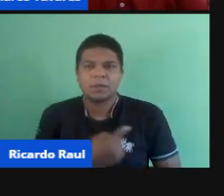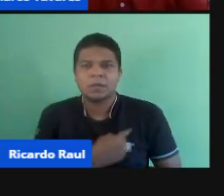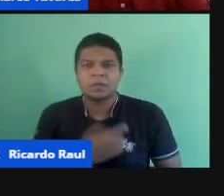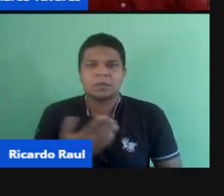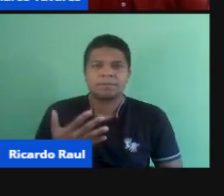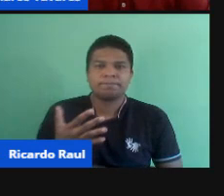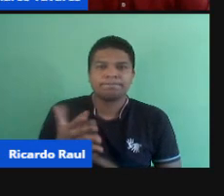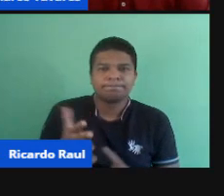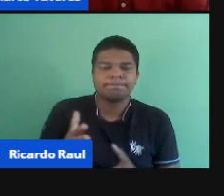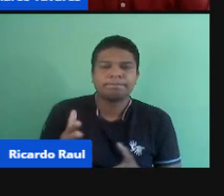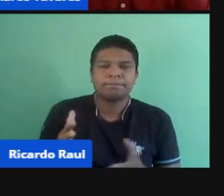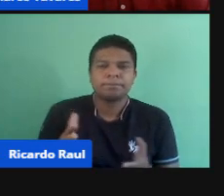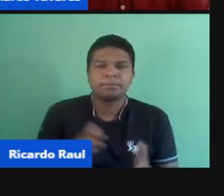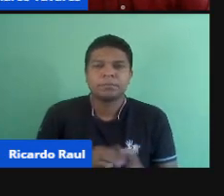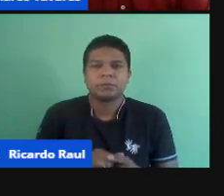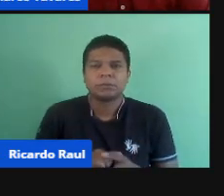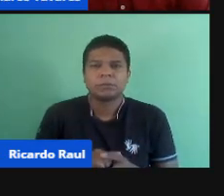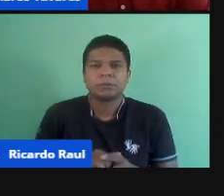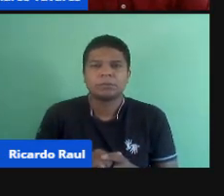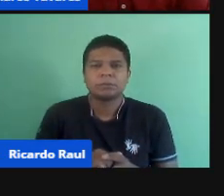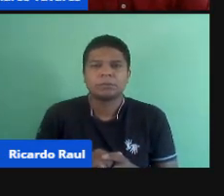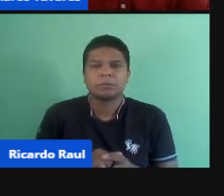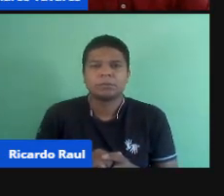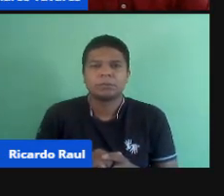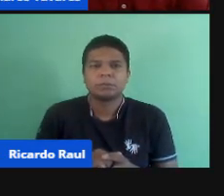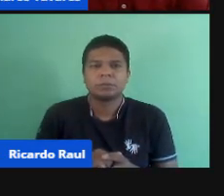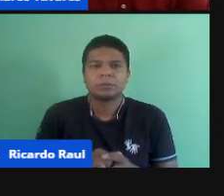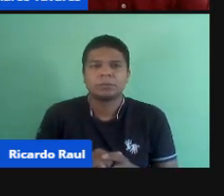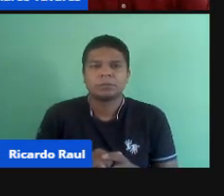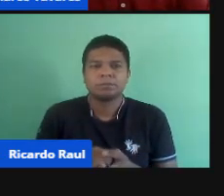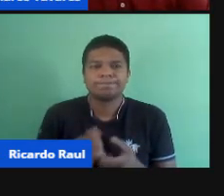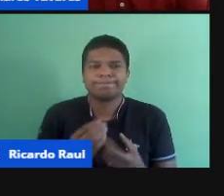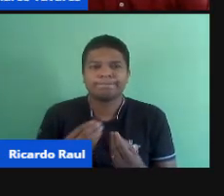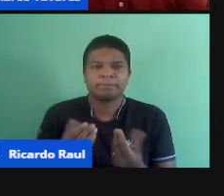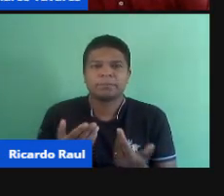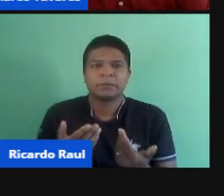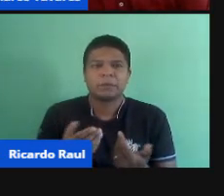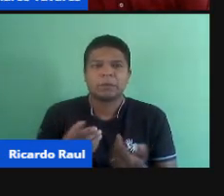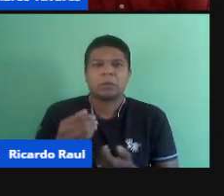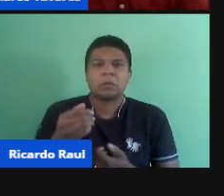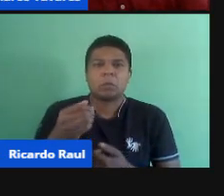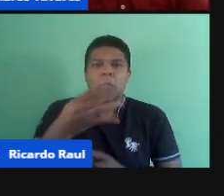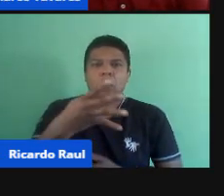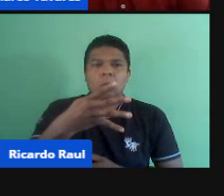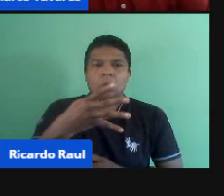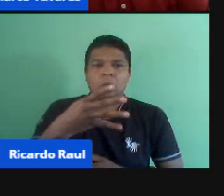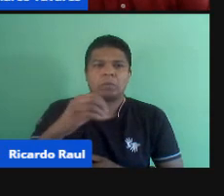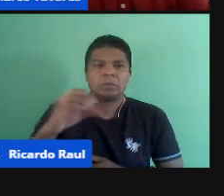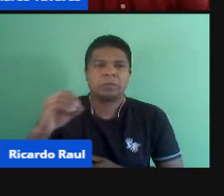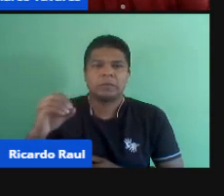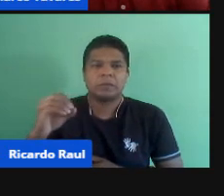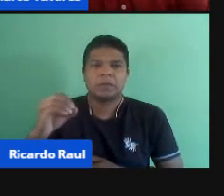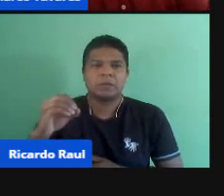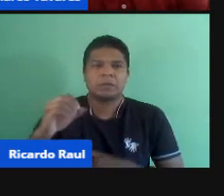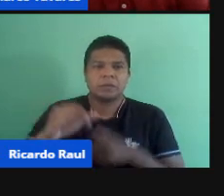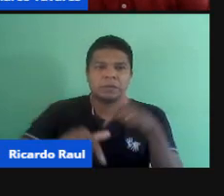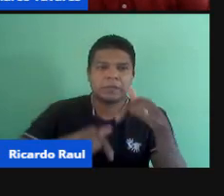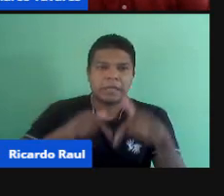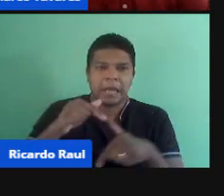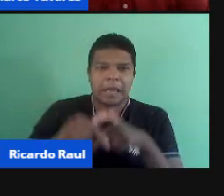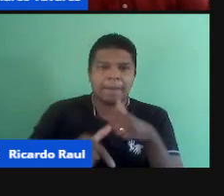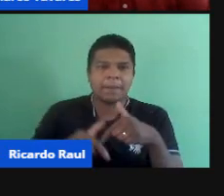nós oferecemos aí, não vou dizer nem 400 empregos, nós